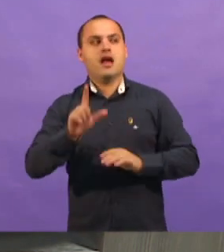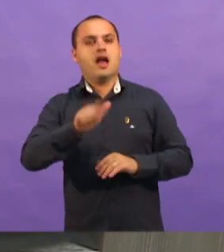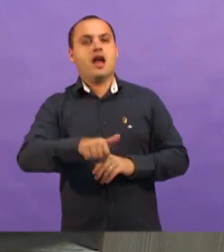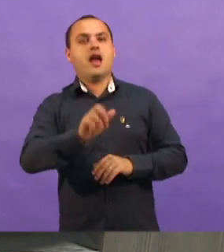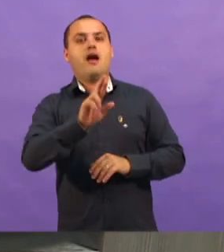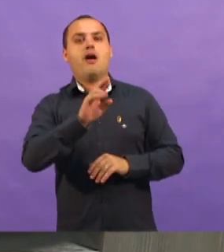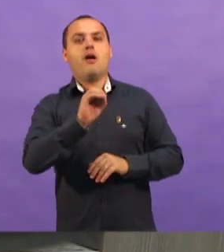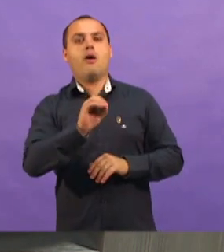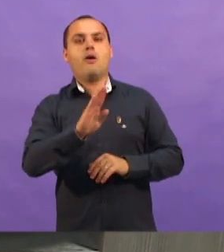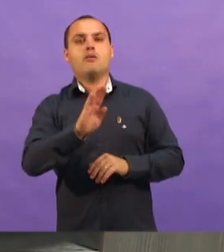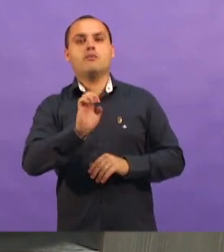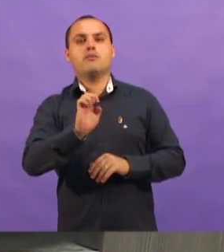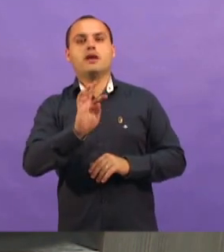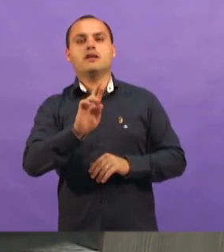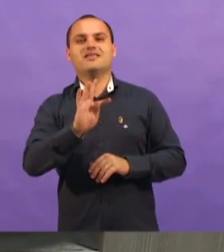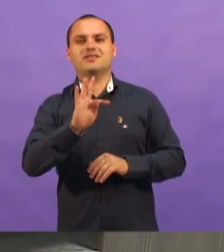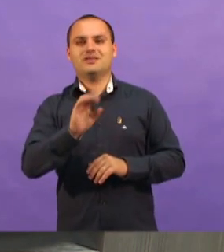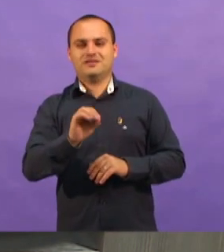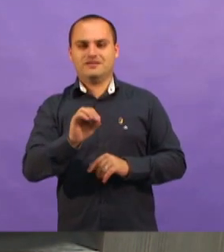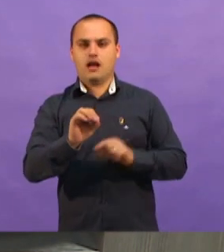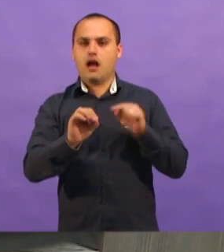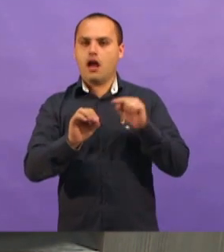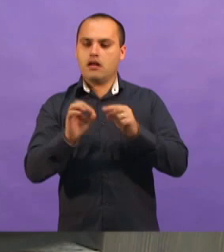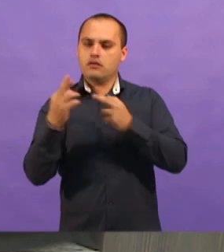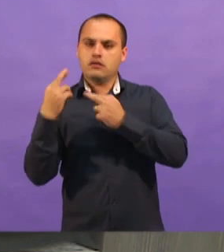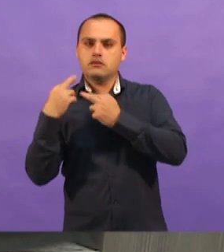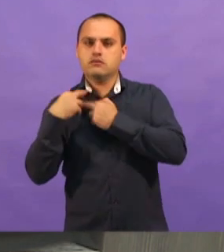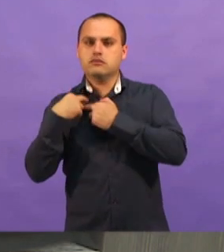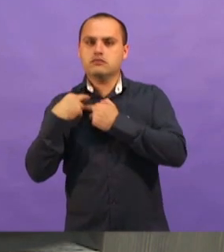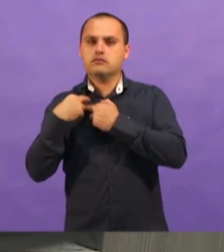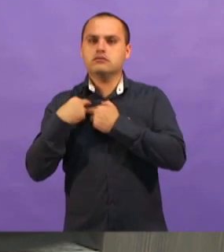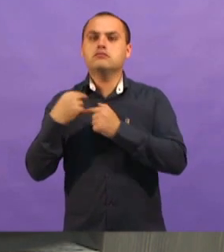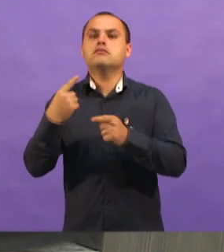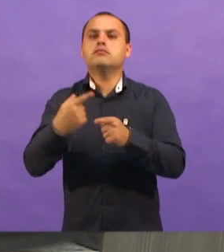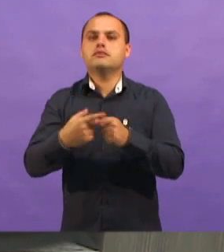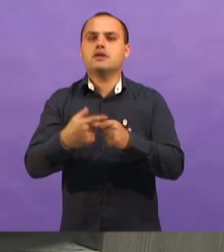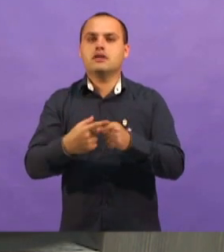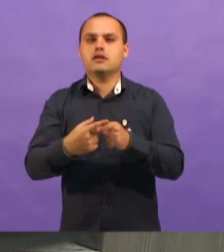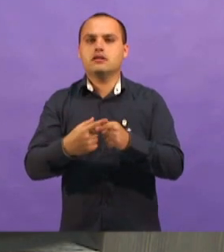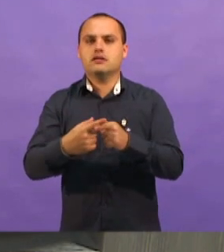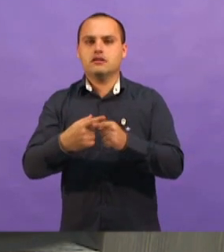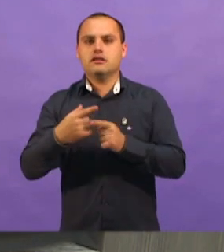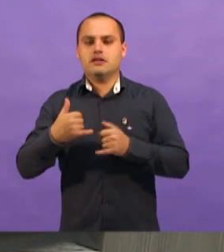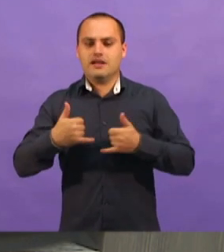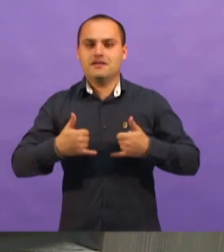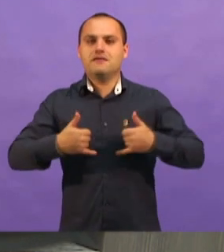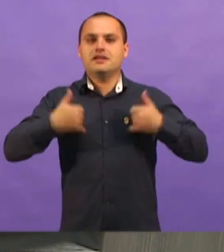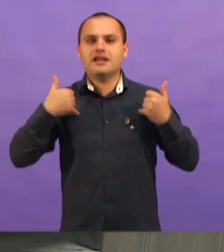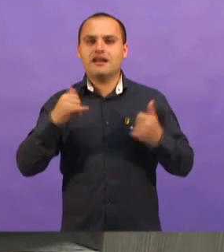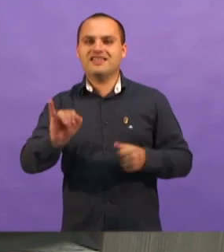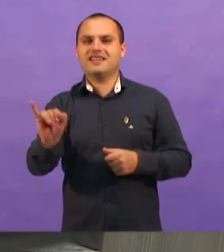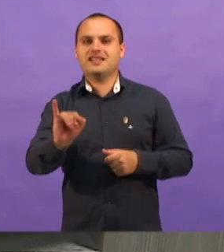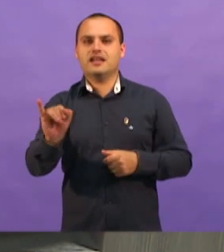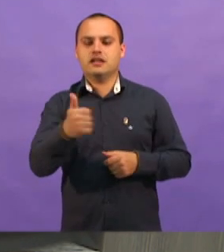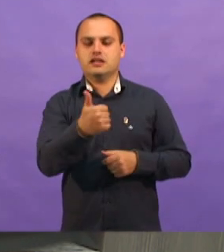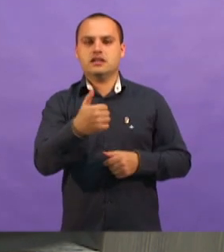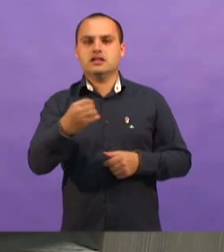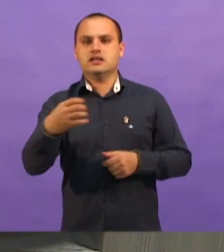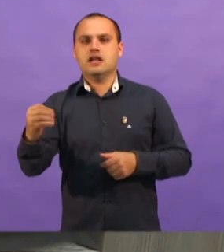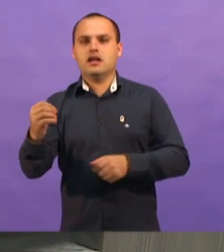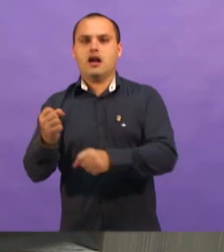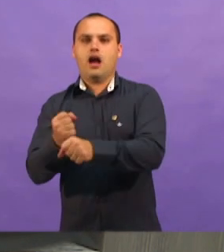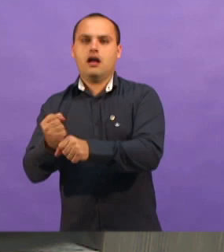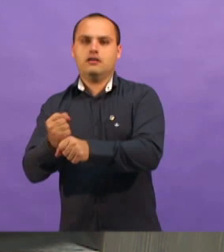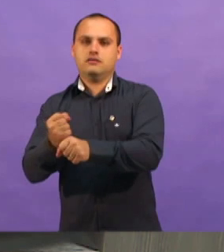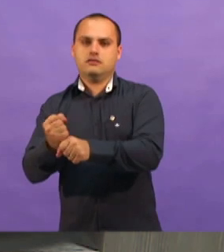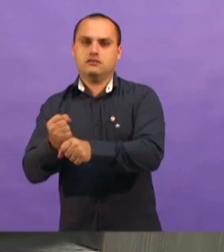Em 59 e 60, por ocasião das comemorações do centenário de Itajaí. E veja, a intenção também